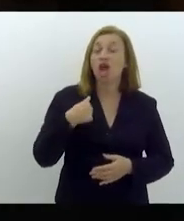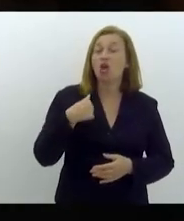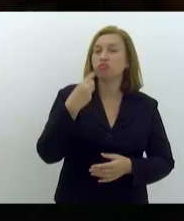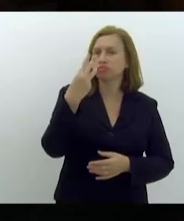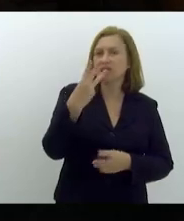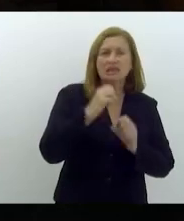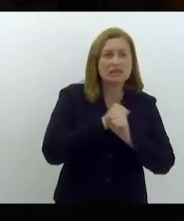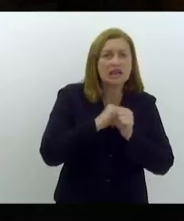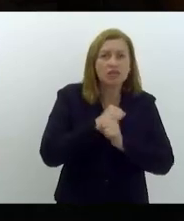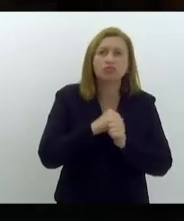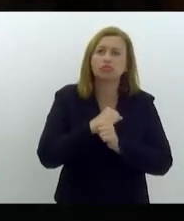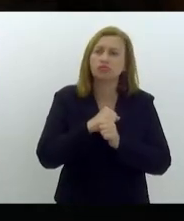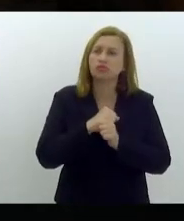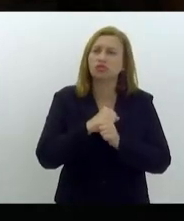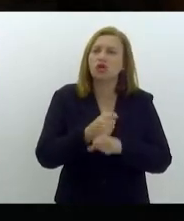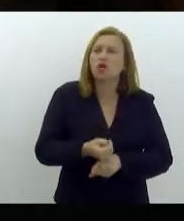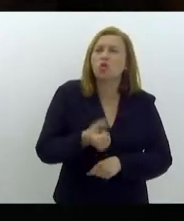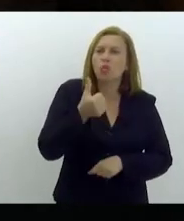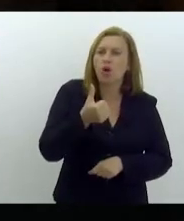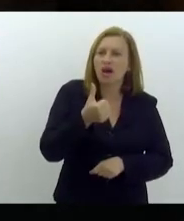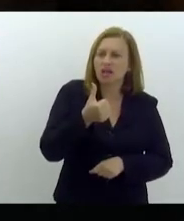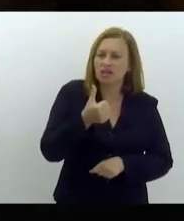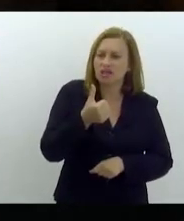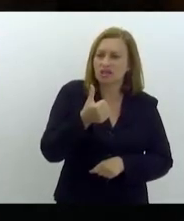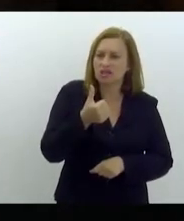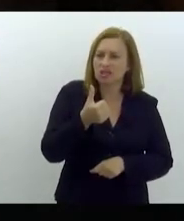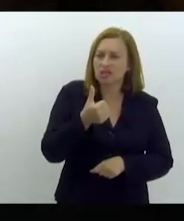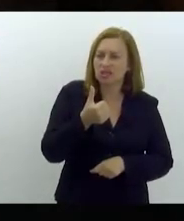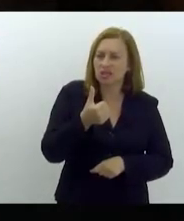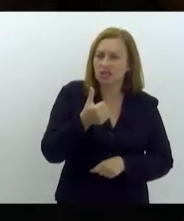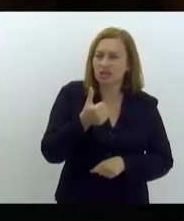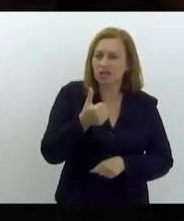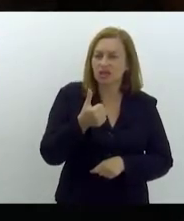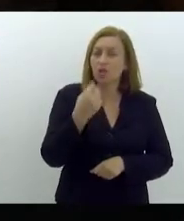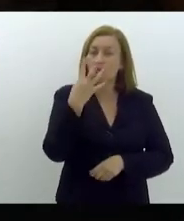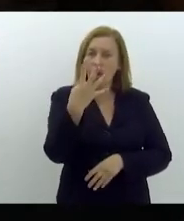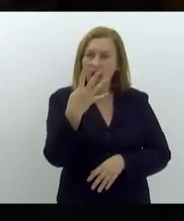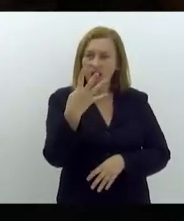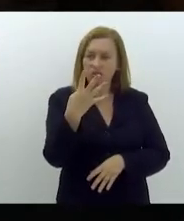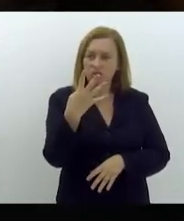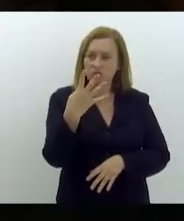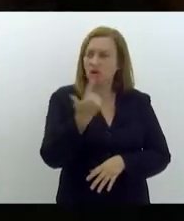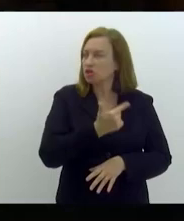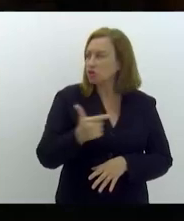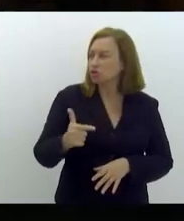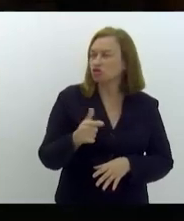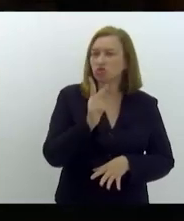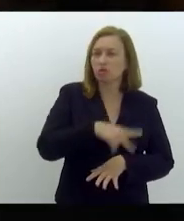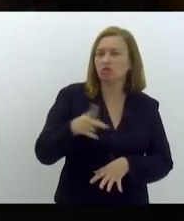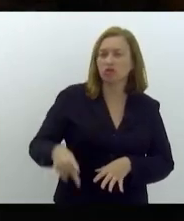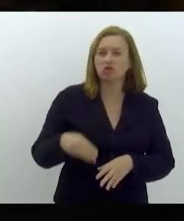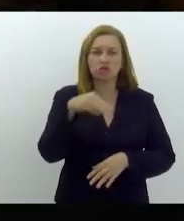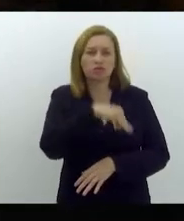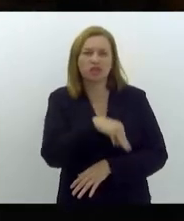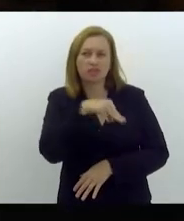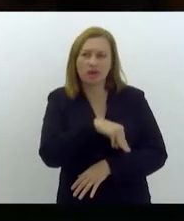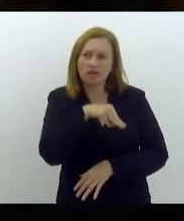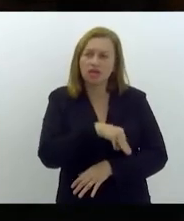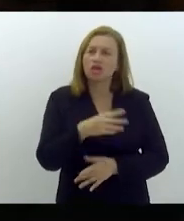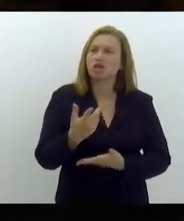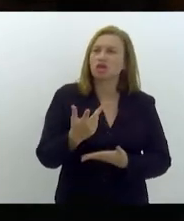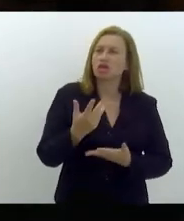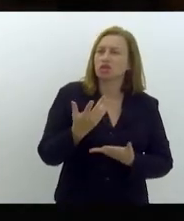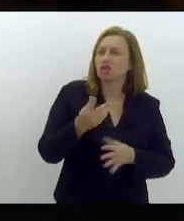anos quase uma graduação para entrar na graduação porque eu não tive professor de matemática de português